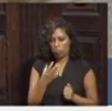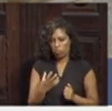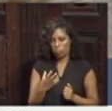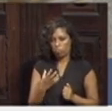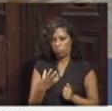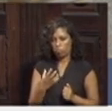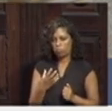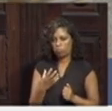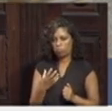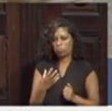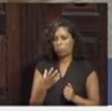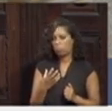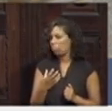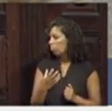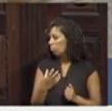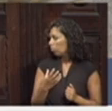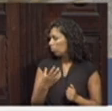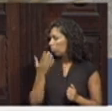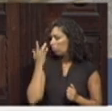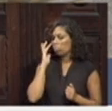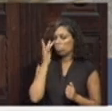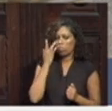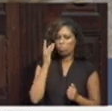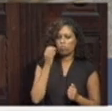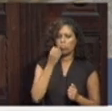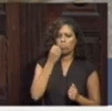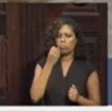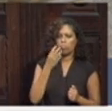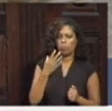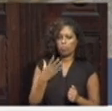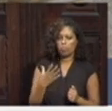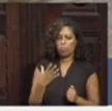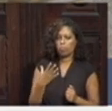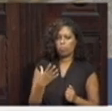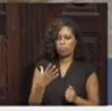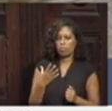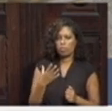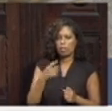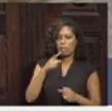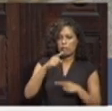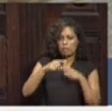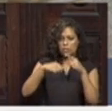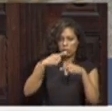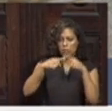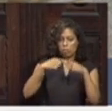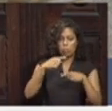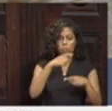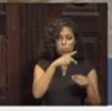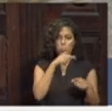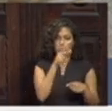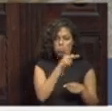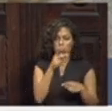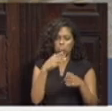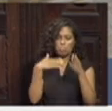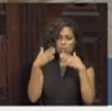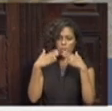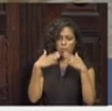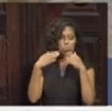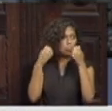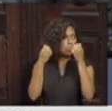até a fábrica de cerveja. Então, Vossa Excelência e o Wanderson estão de